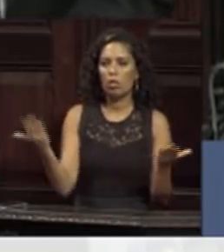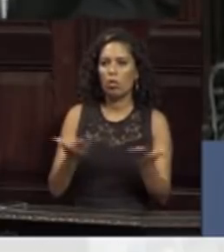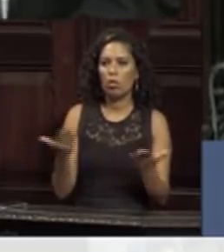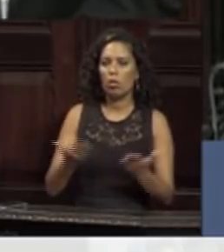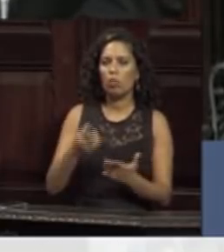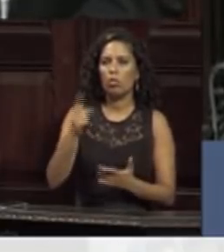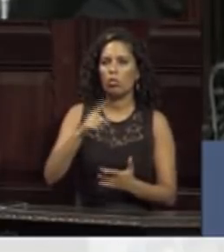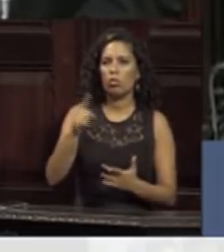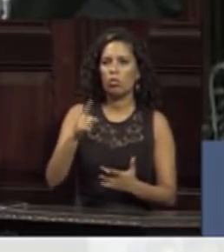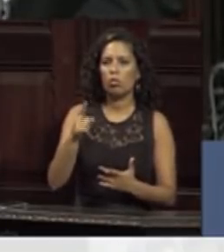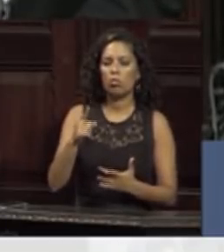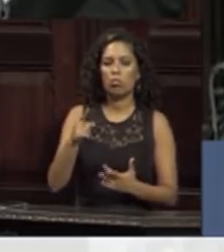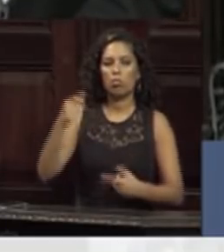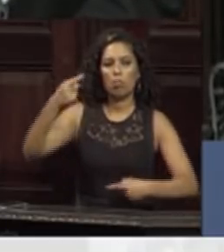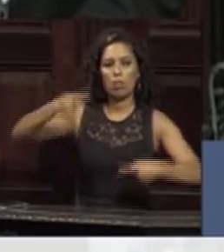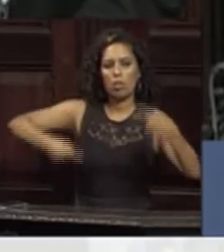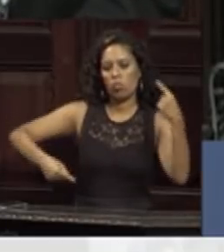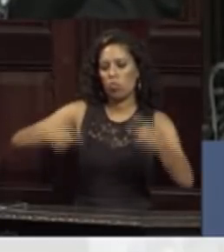Para discutir.